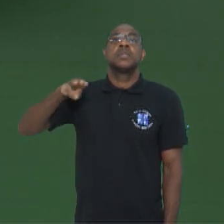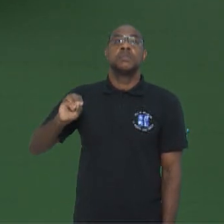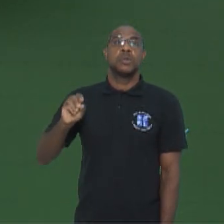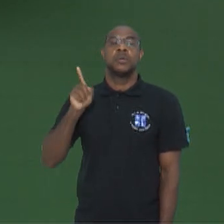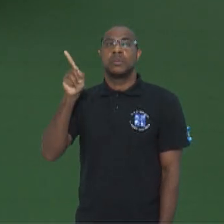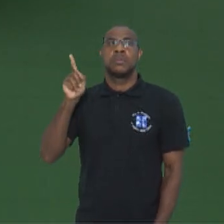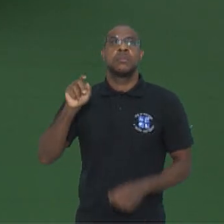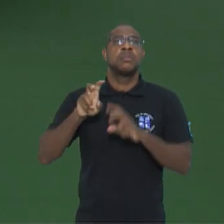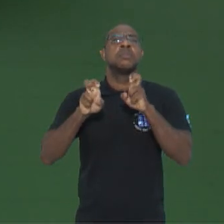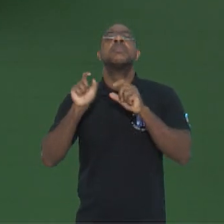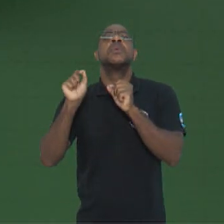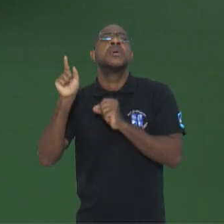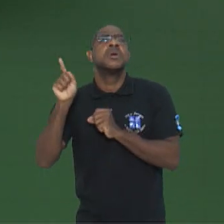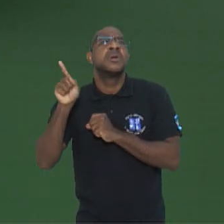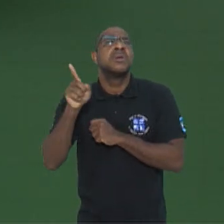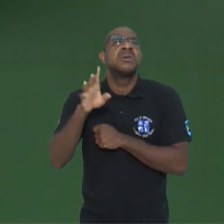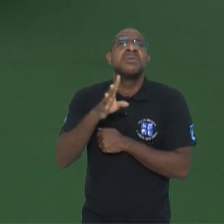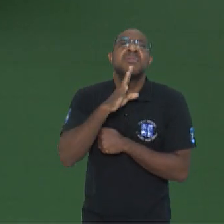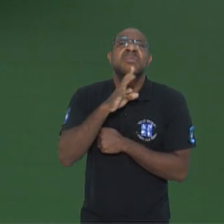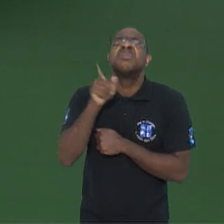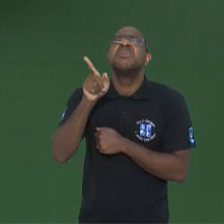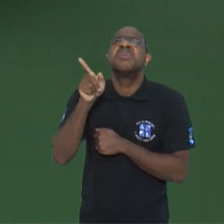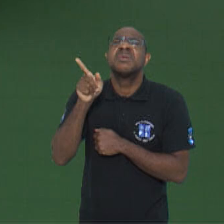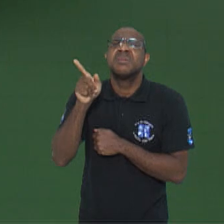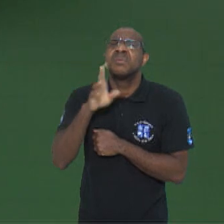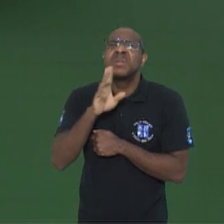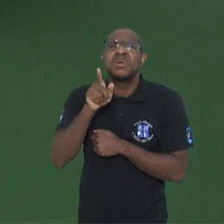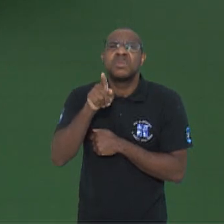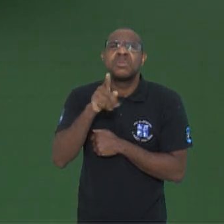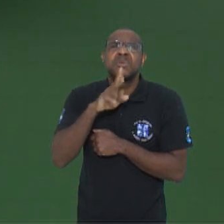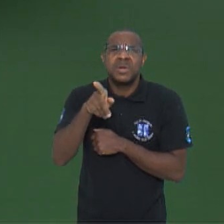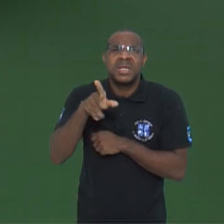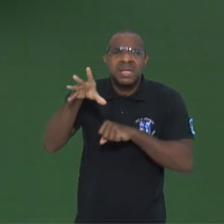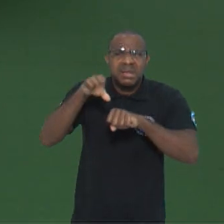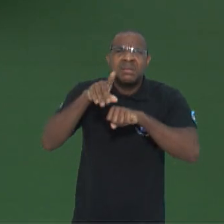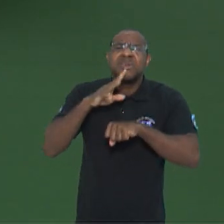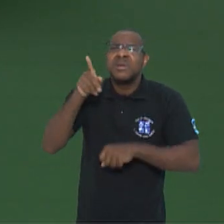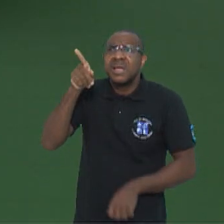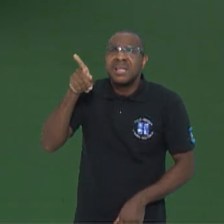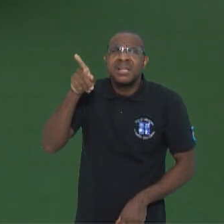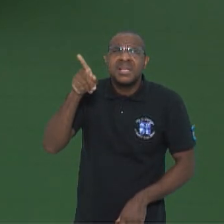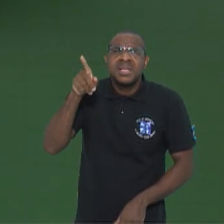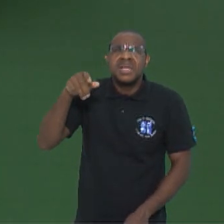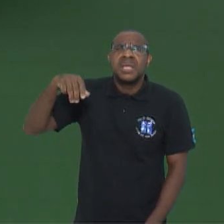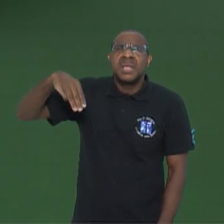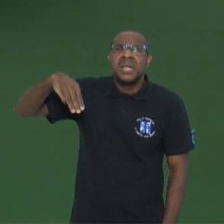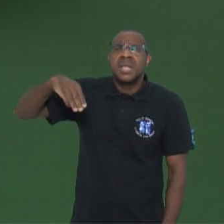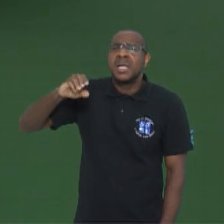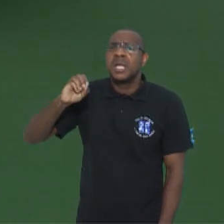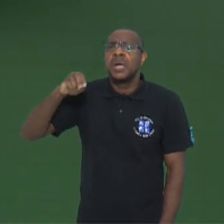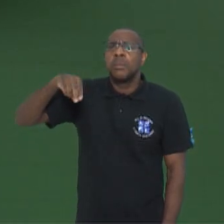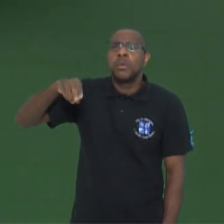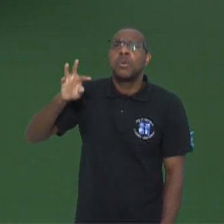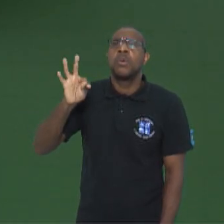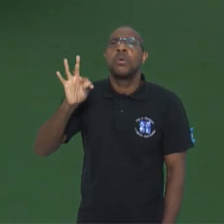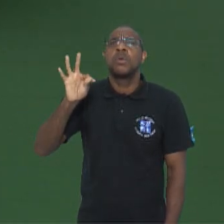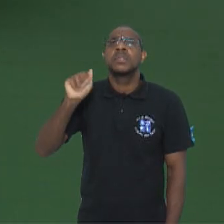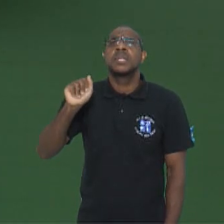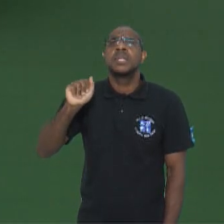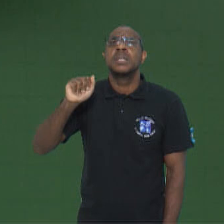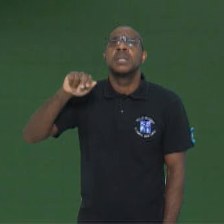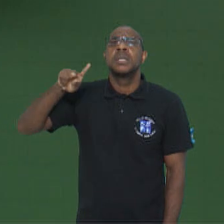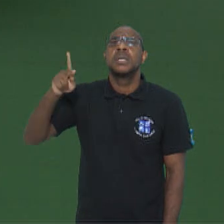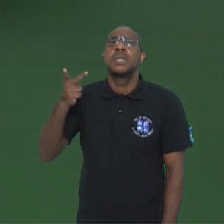Quero saber de vocês se você já sabe o que é o montanhismo. Então você vai copiar no seu caderno e responder essa pergunta. Se você não souber a resposta, não tem